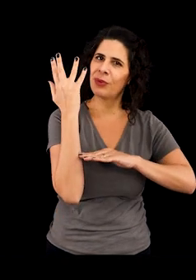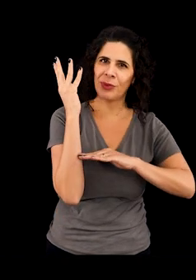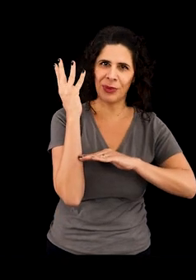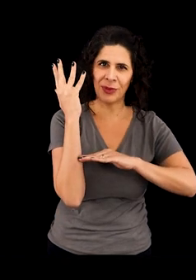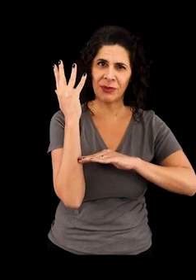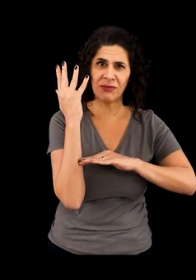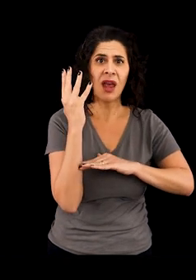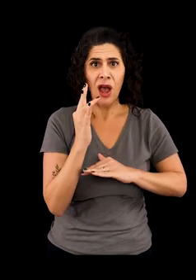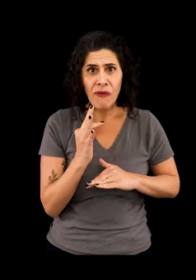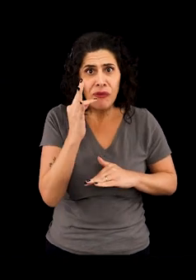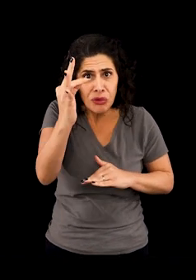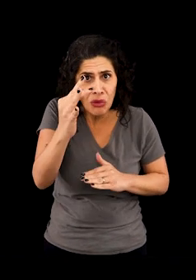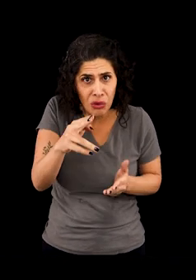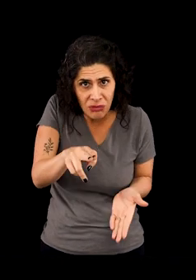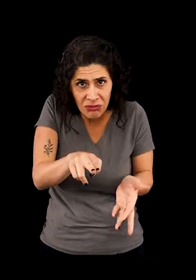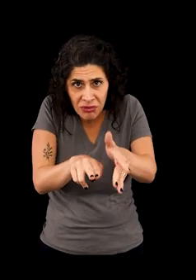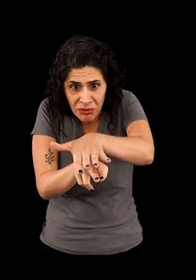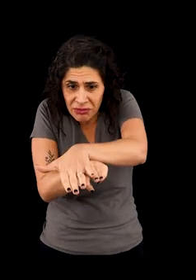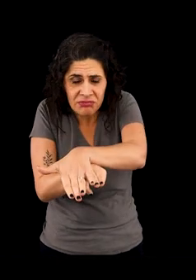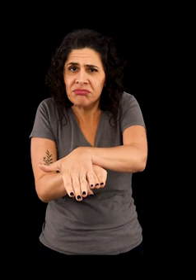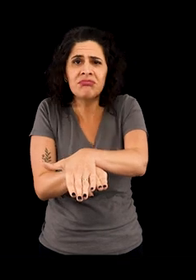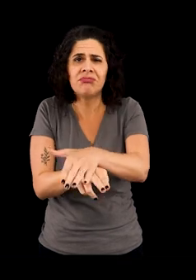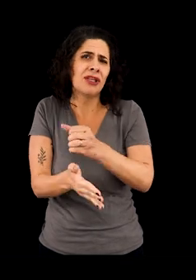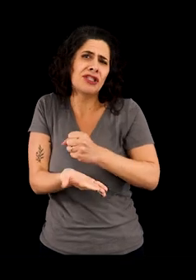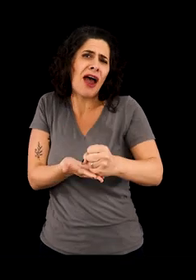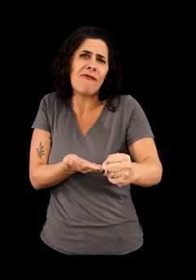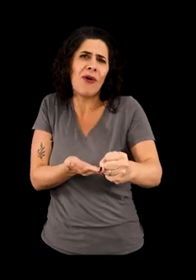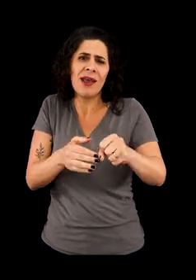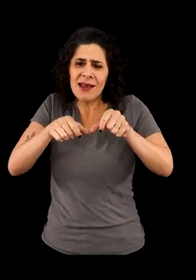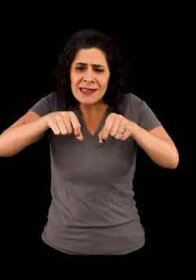Você, quando você for enterrado, já não tem mais